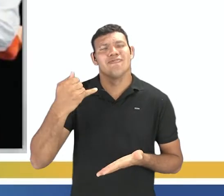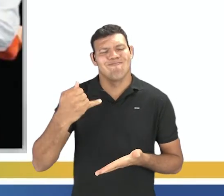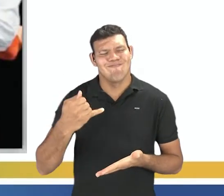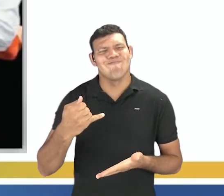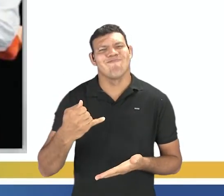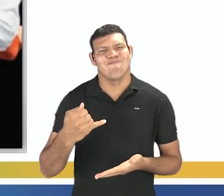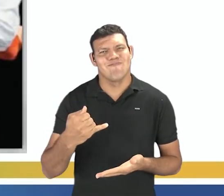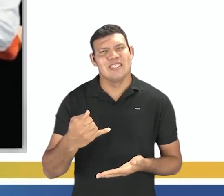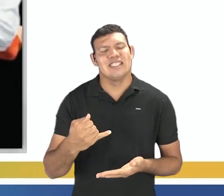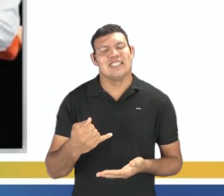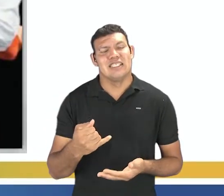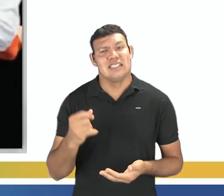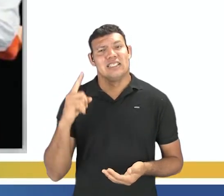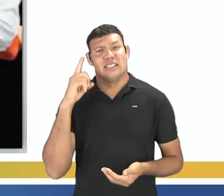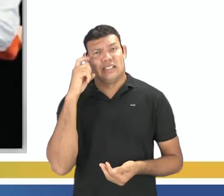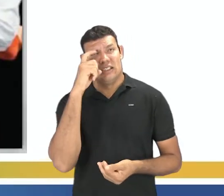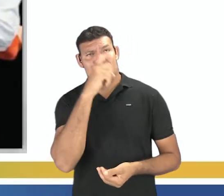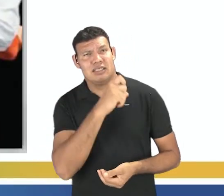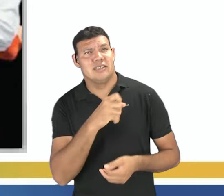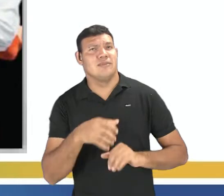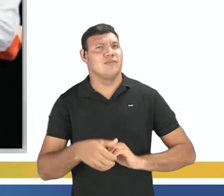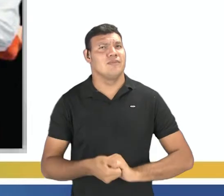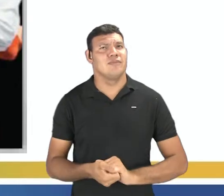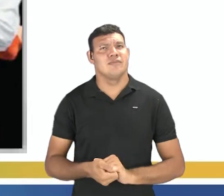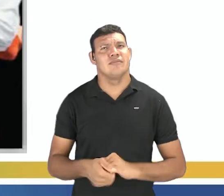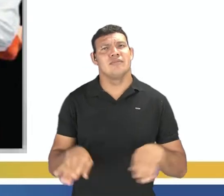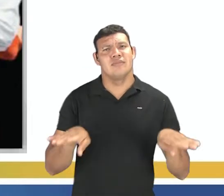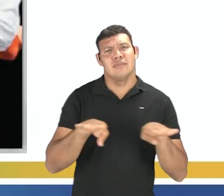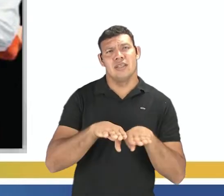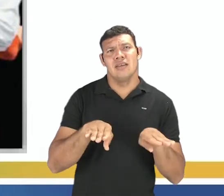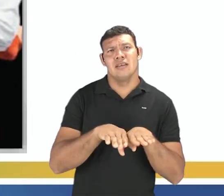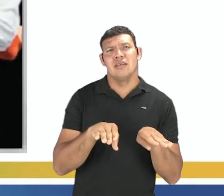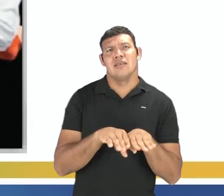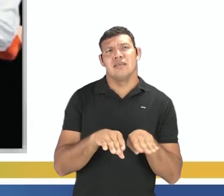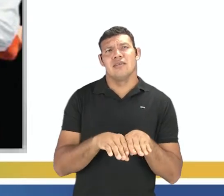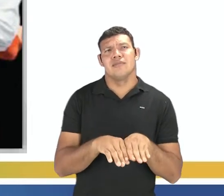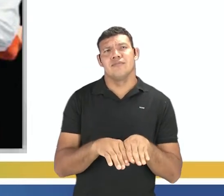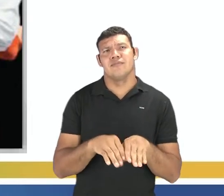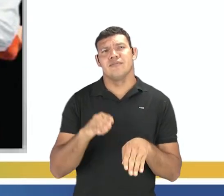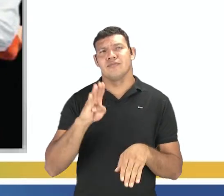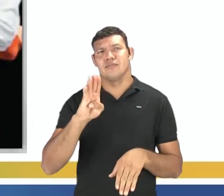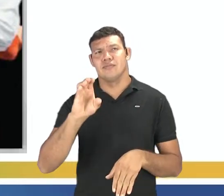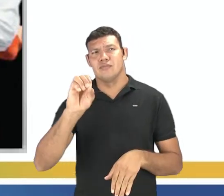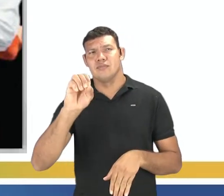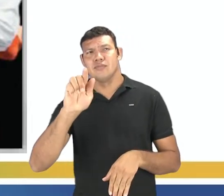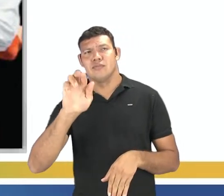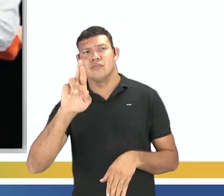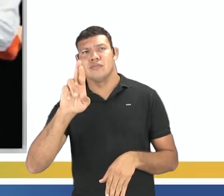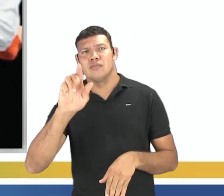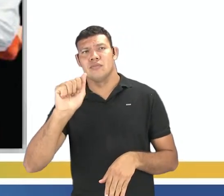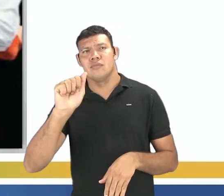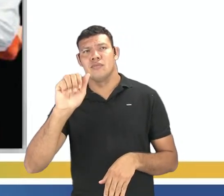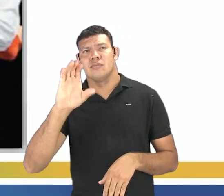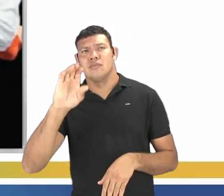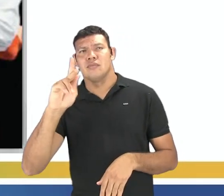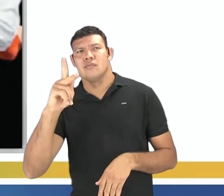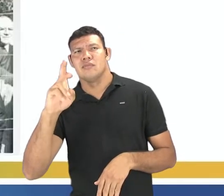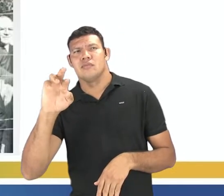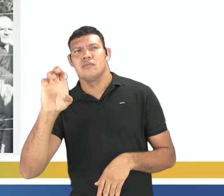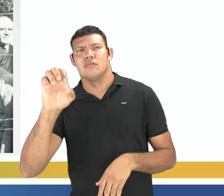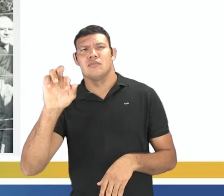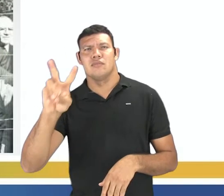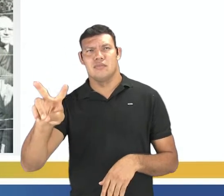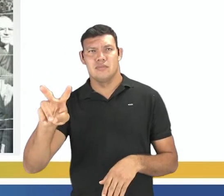de inflação. Aqui nós temos as tendências políticas nesse material, que foi Gorbachev e Boris Yeltsin. Ele ganha, o